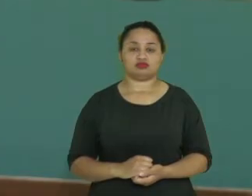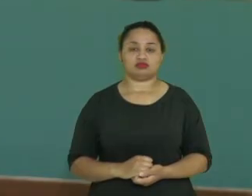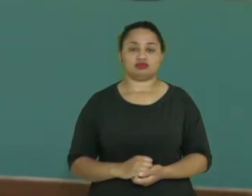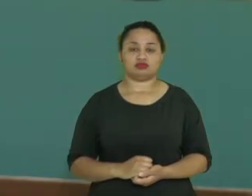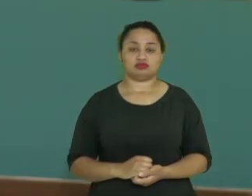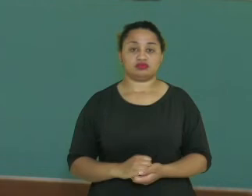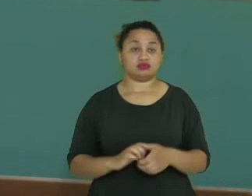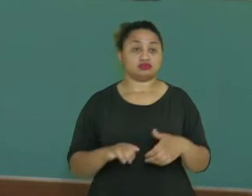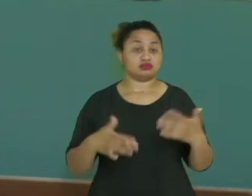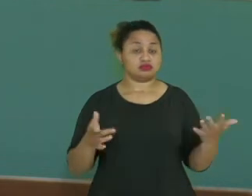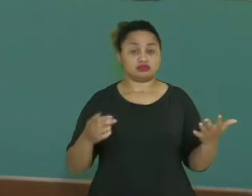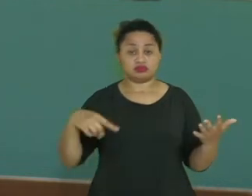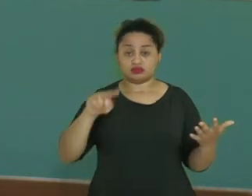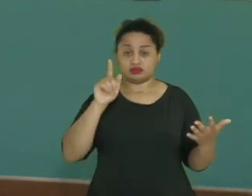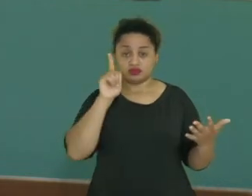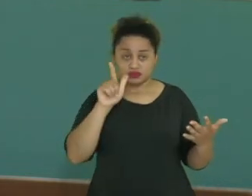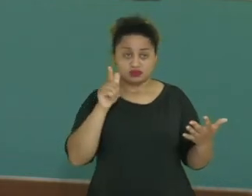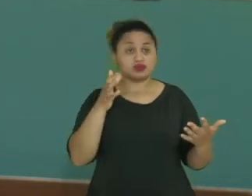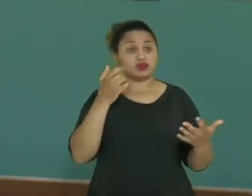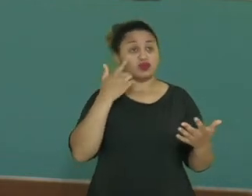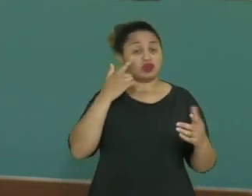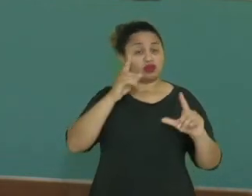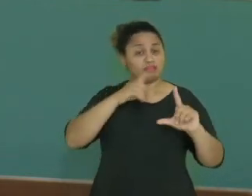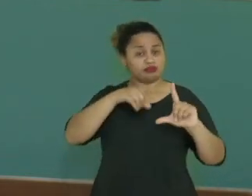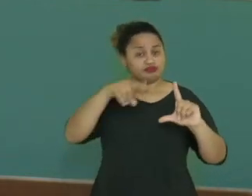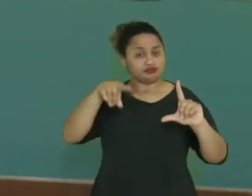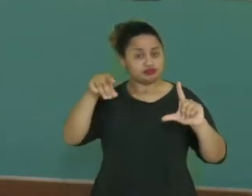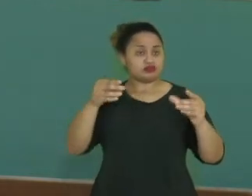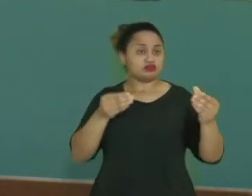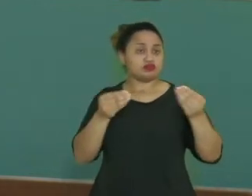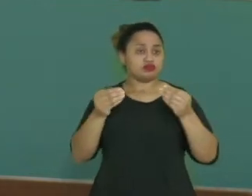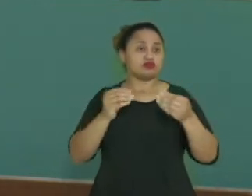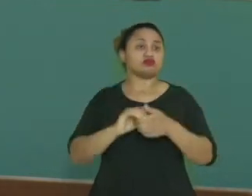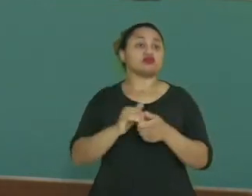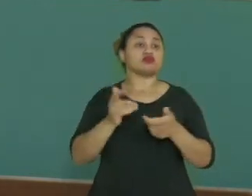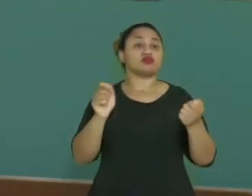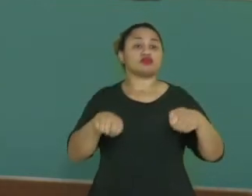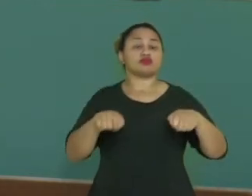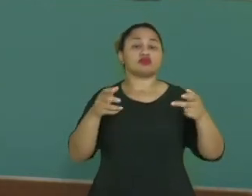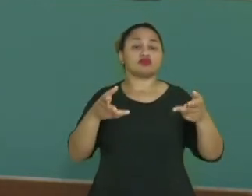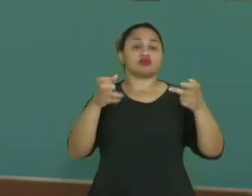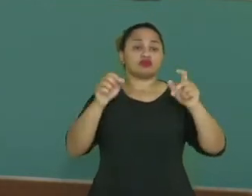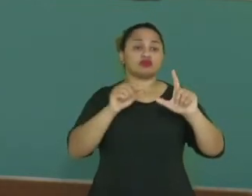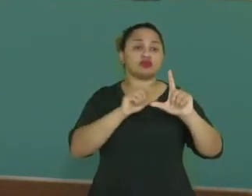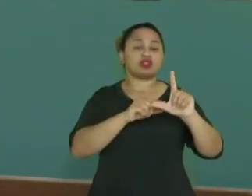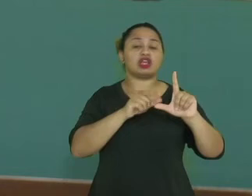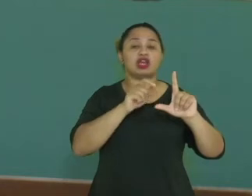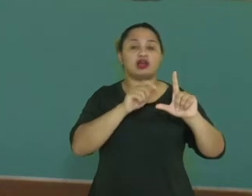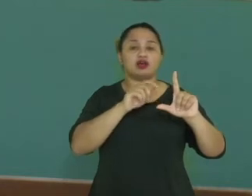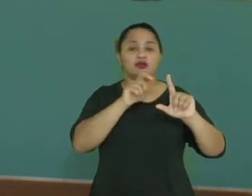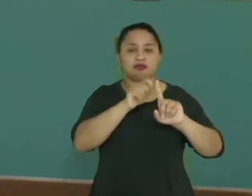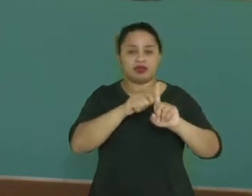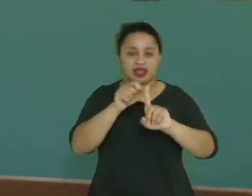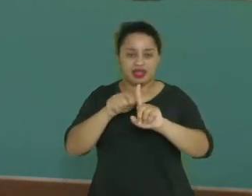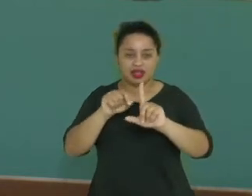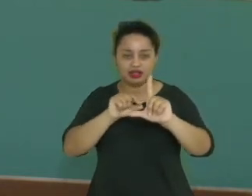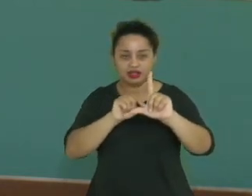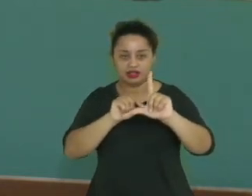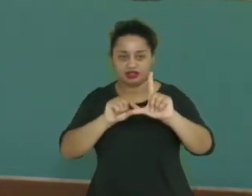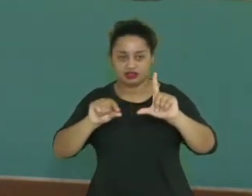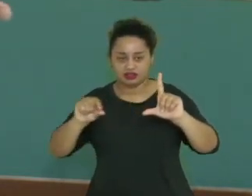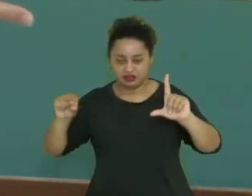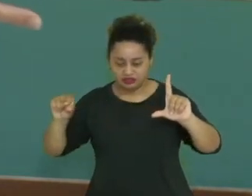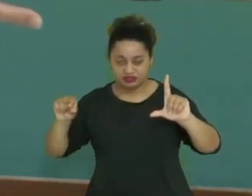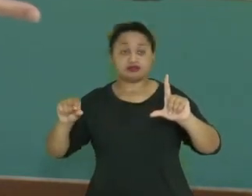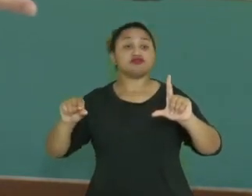aí, gente, conseguiram? Vamos ver como é que ficou esse gráfico? Então, a gente pode observar aqui, ó, janeiro de 2016, fevereiro, março, abril, né?